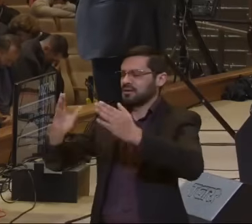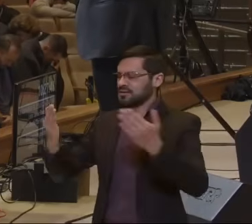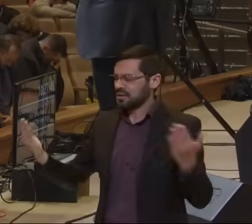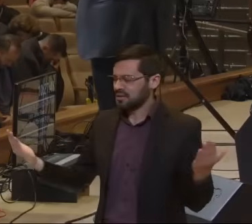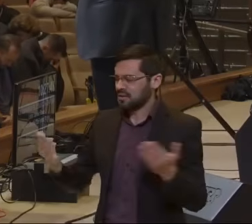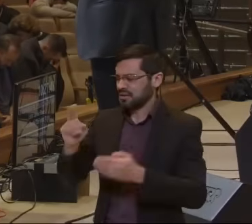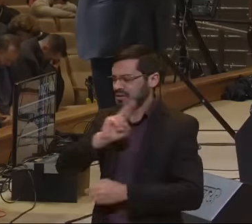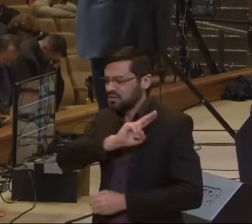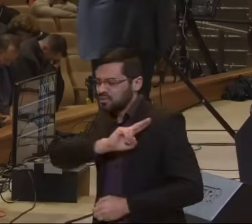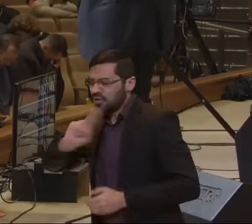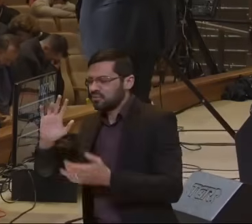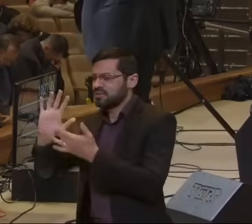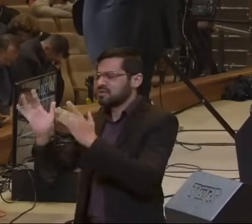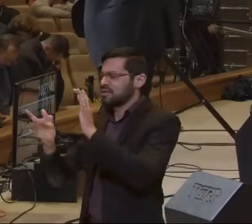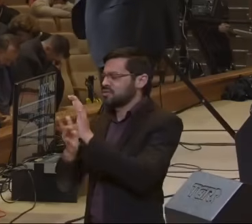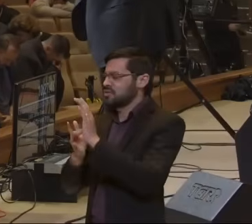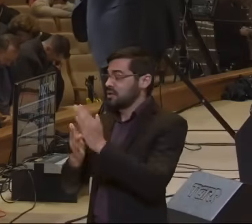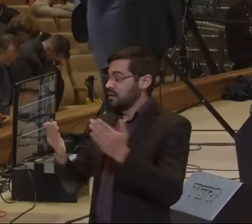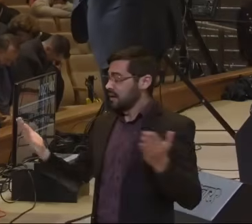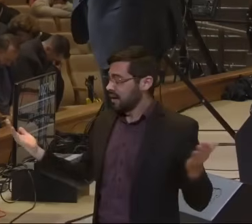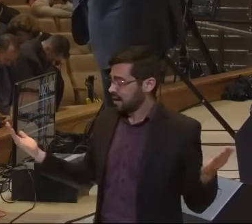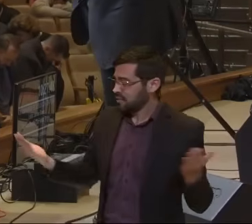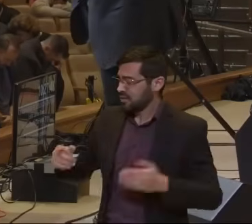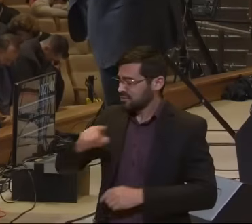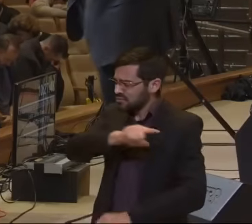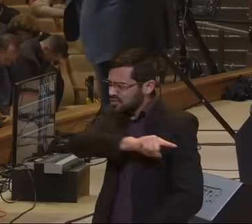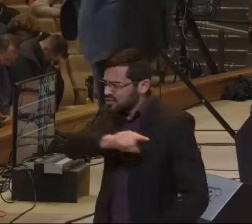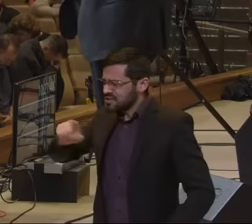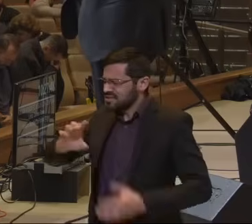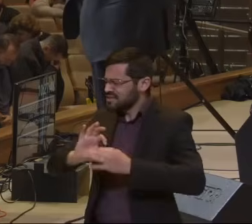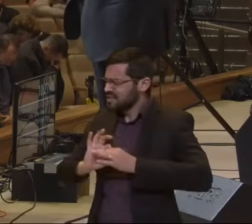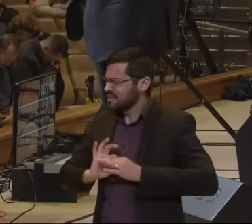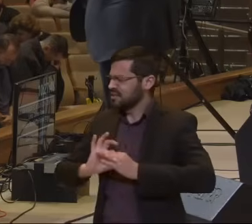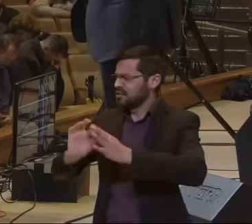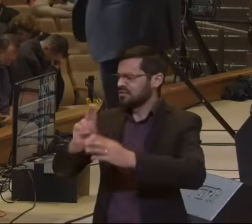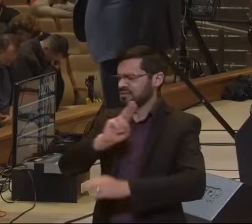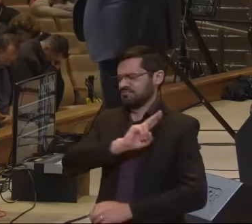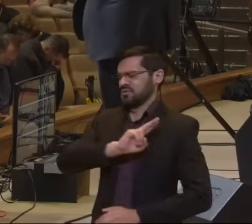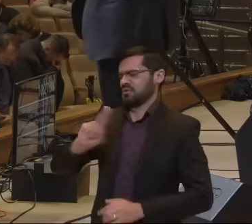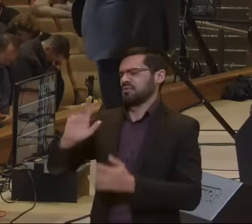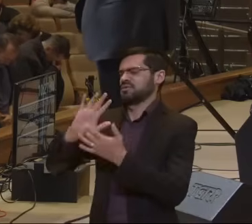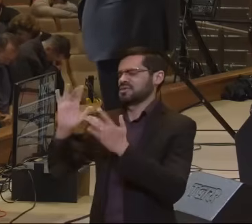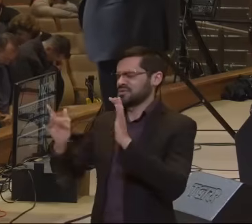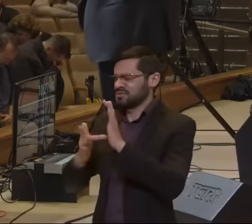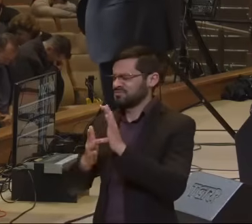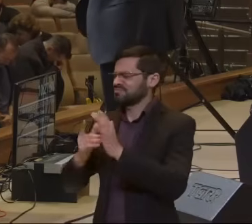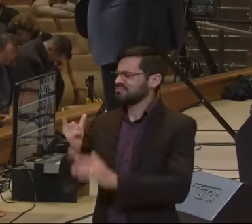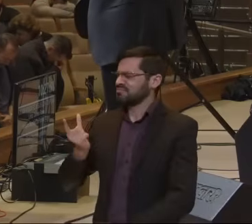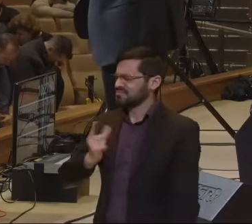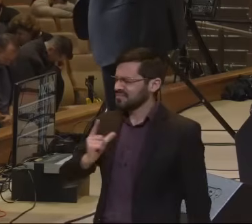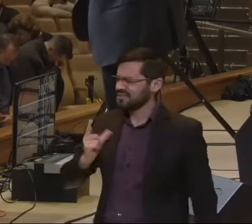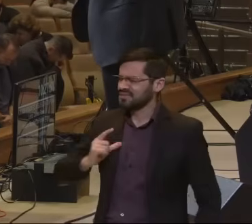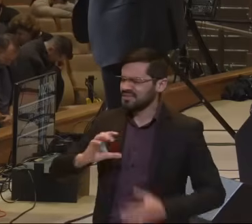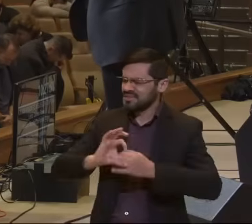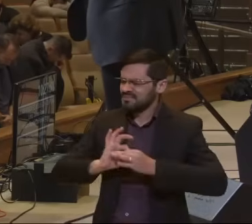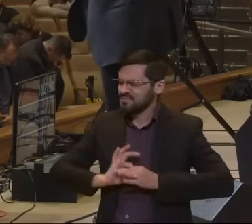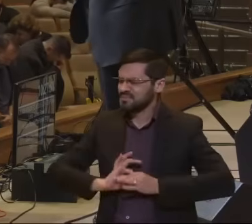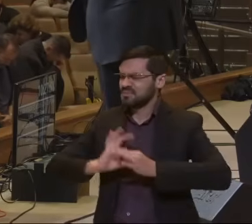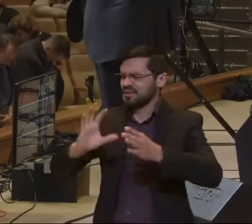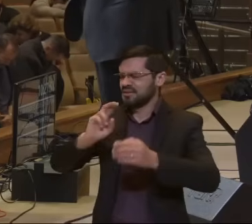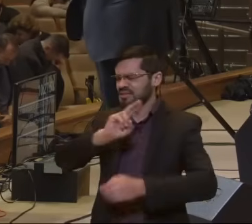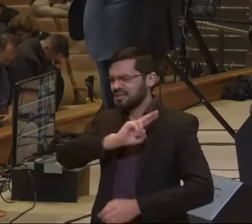em nome de Jesus dizer: seja livre em nome de Jesus, seja livre em nome